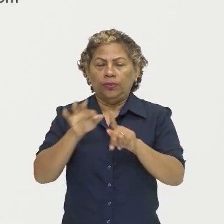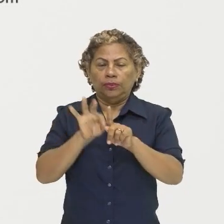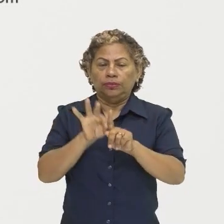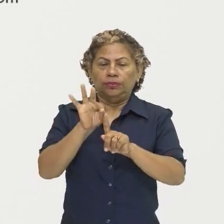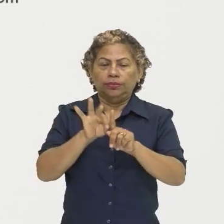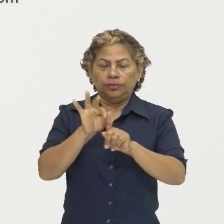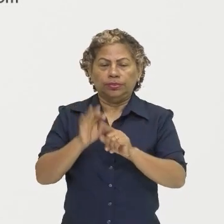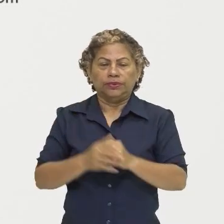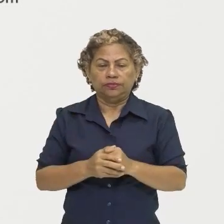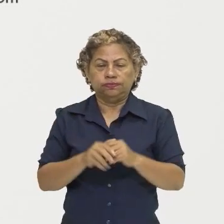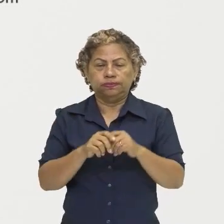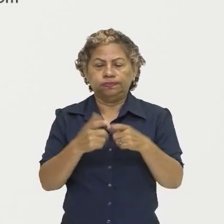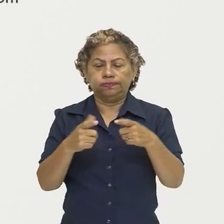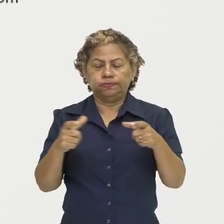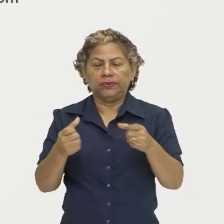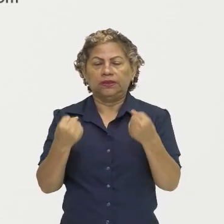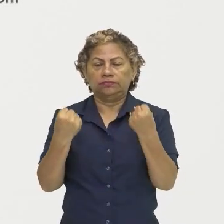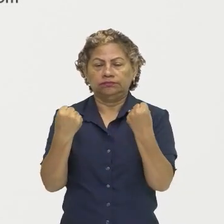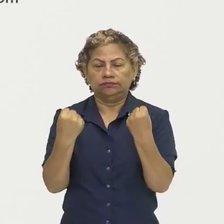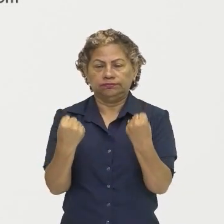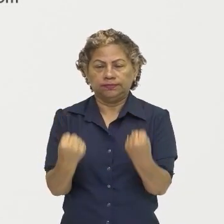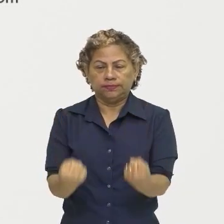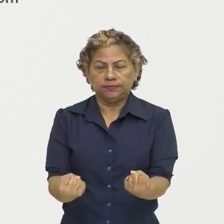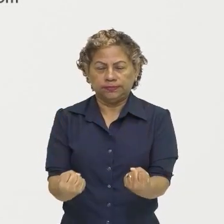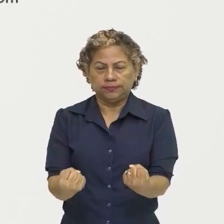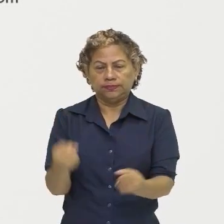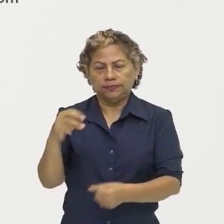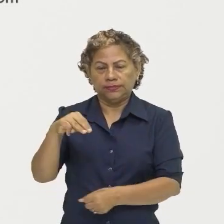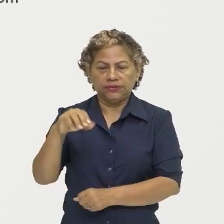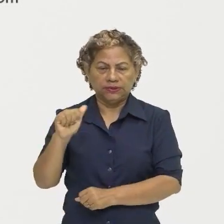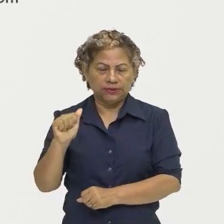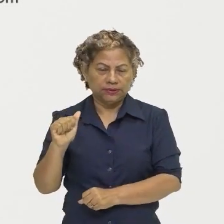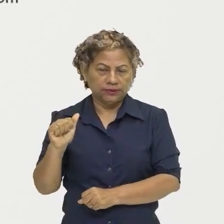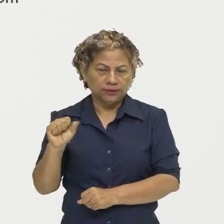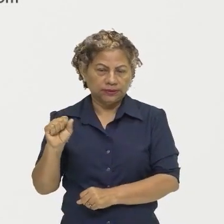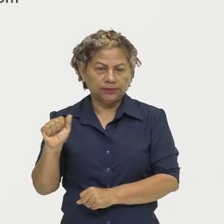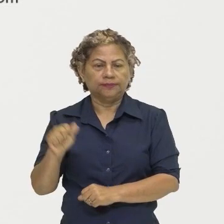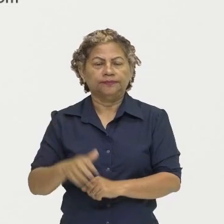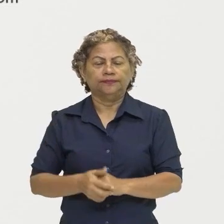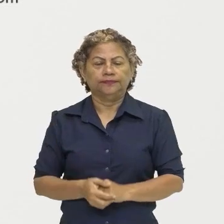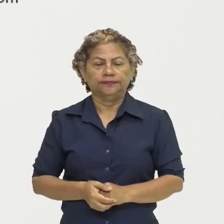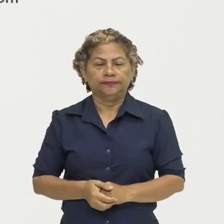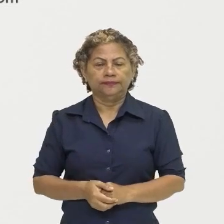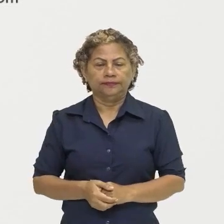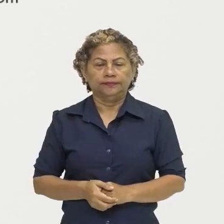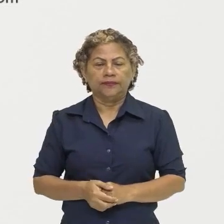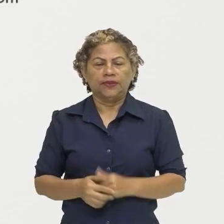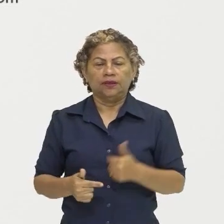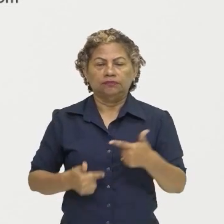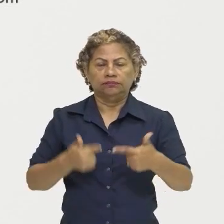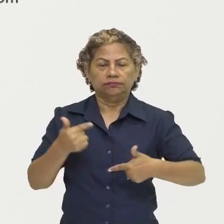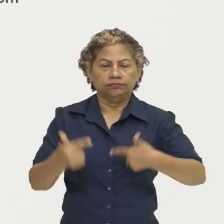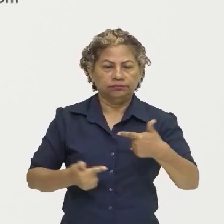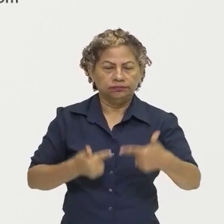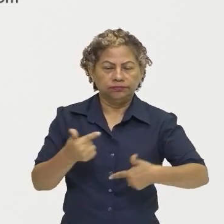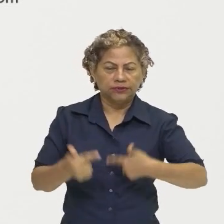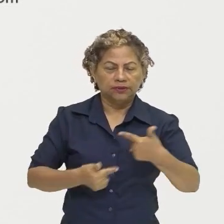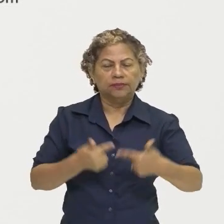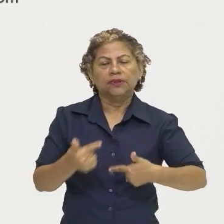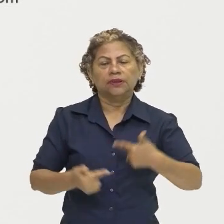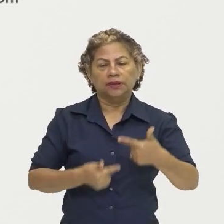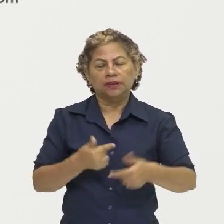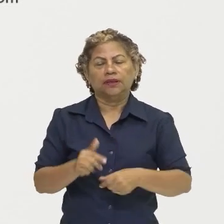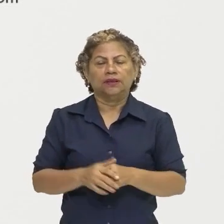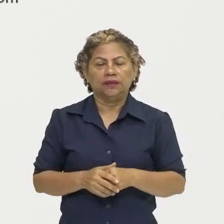o volume, a massa, o trabalho de uma